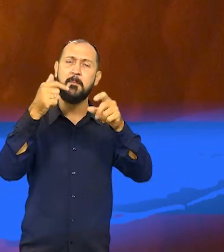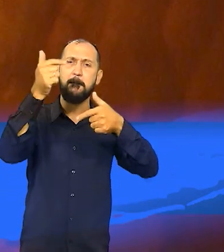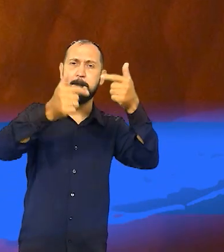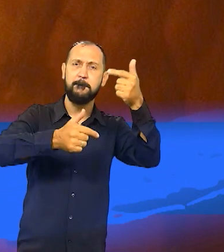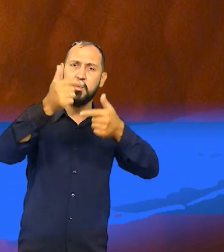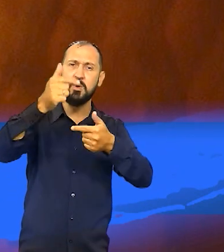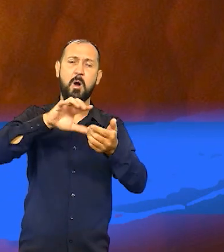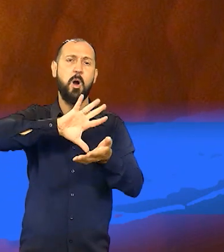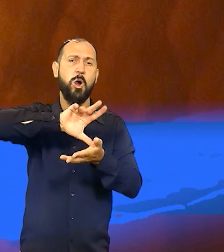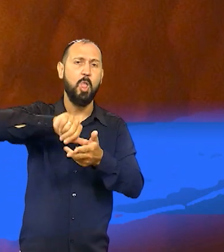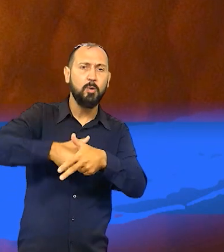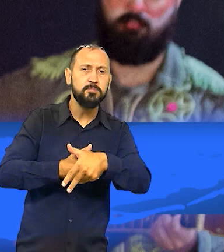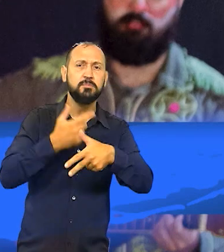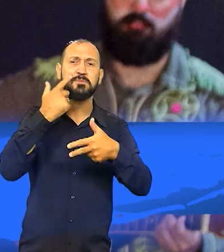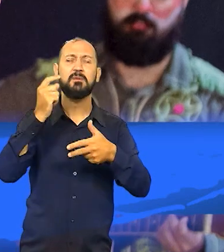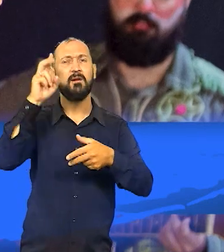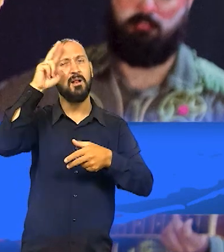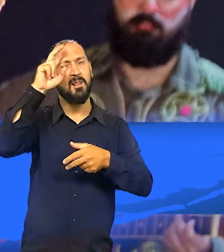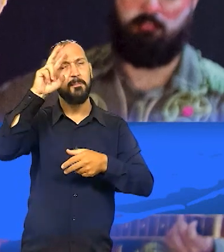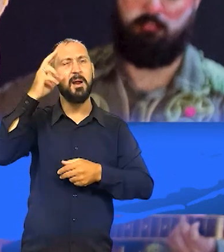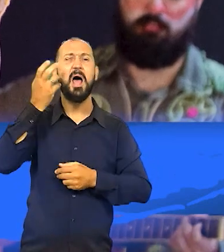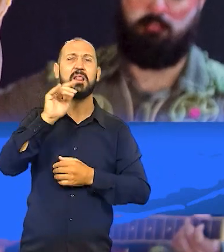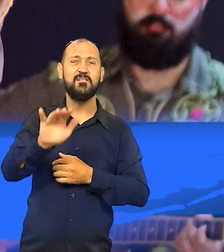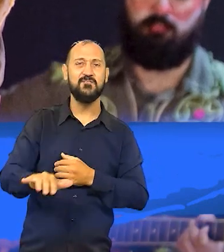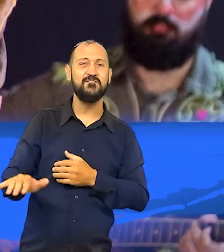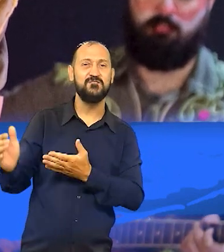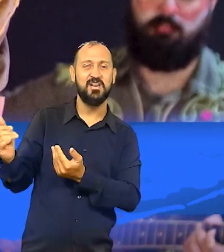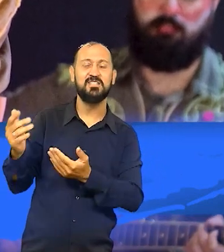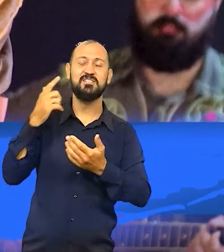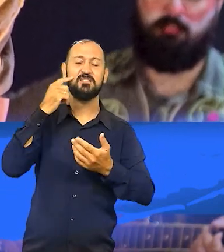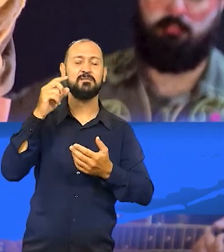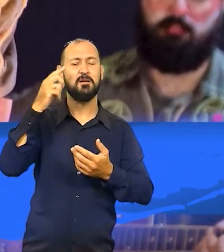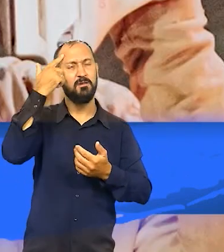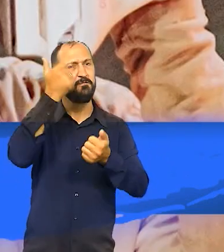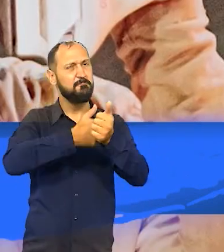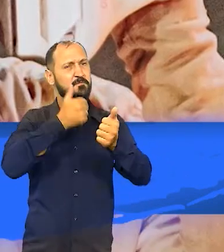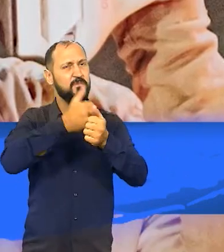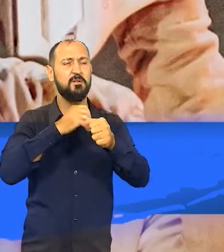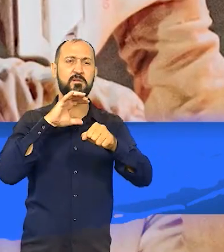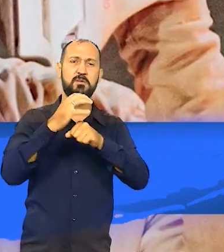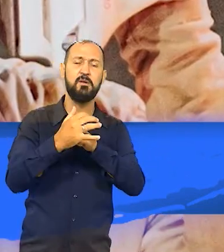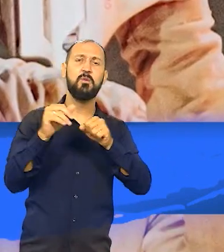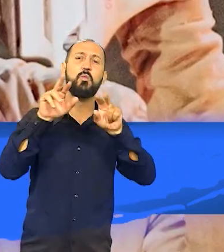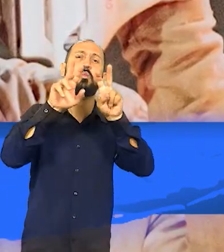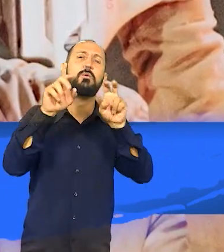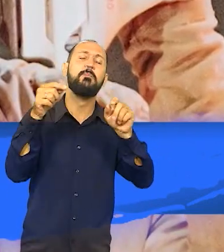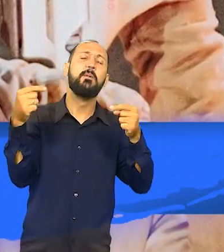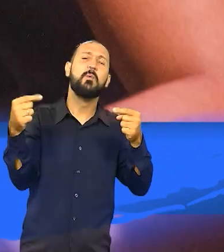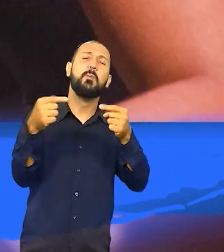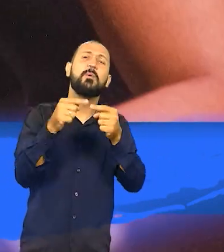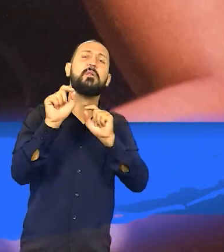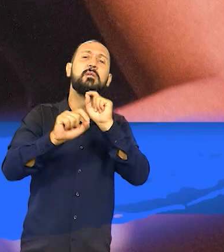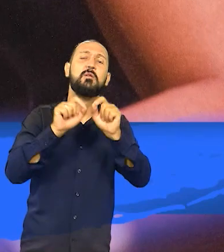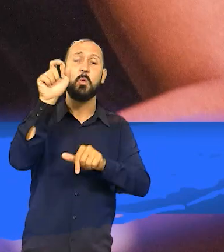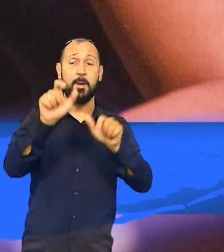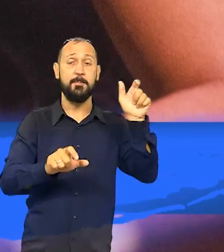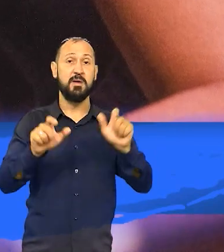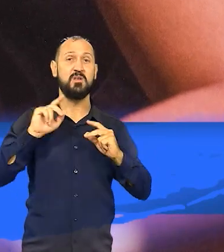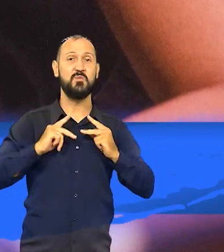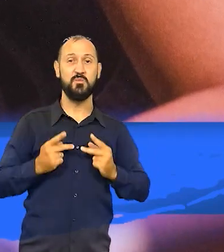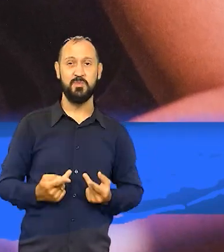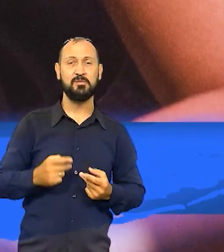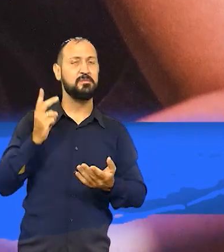como política e corrupção, resgate à infância, reflexões a respeito da pandemia e questões relacionadas ao ser